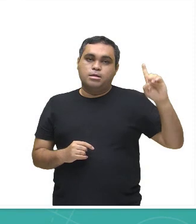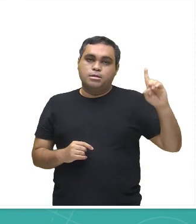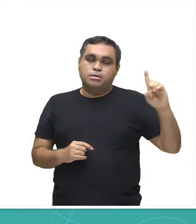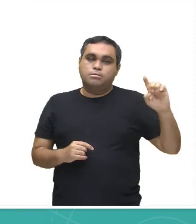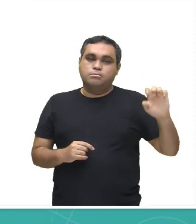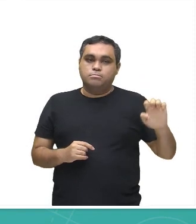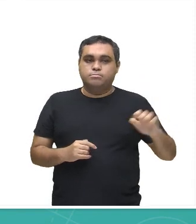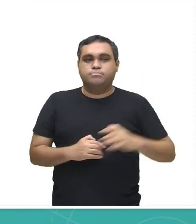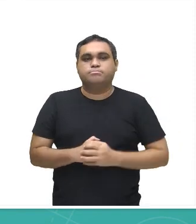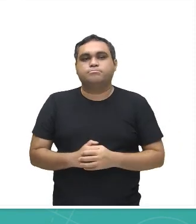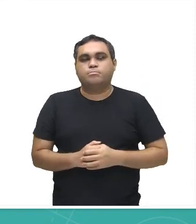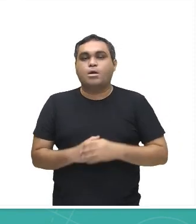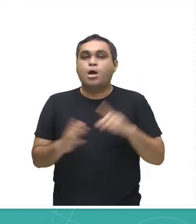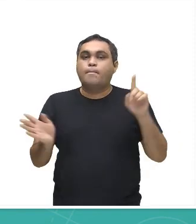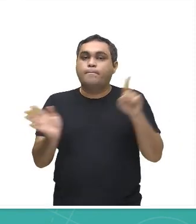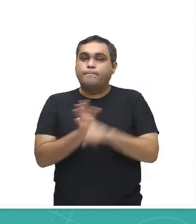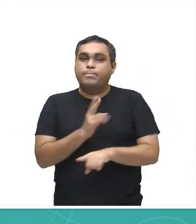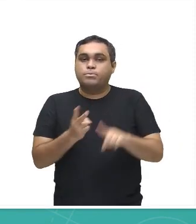Next.